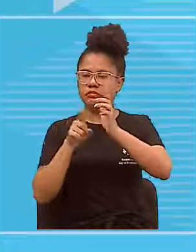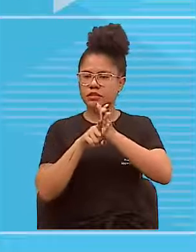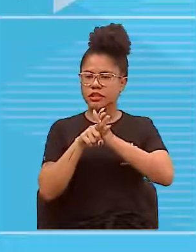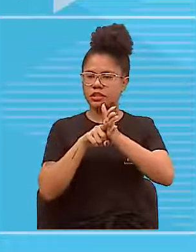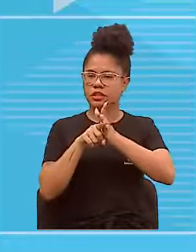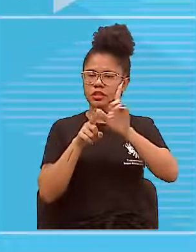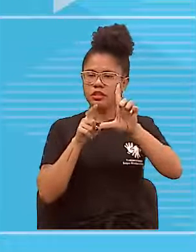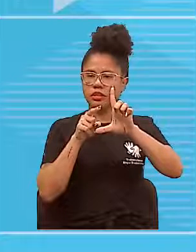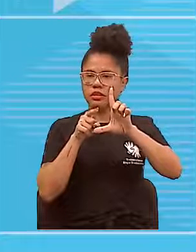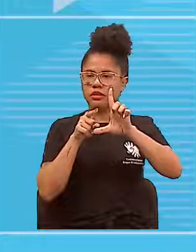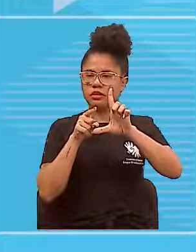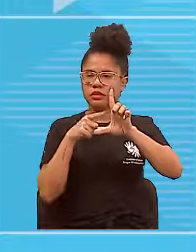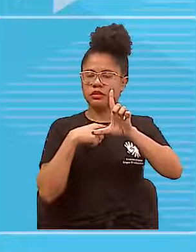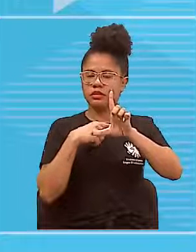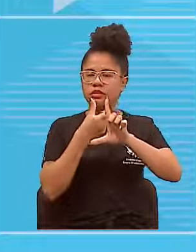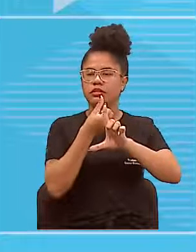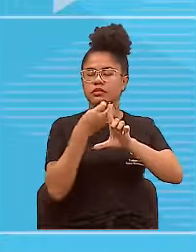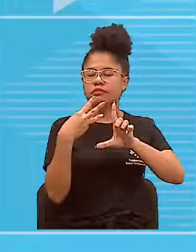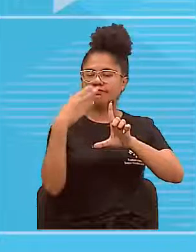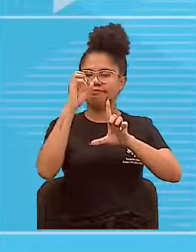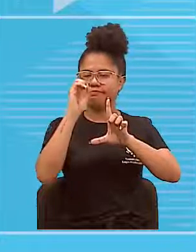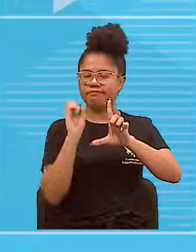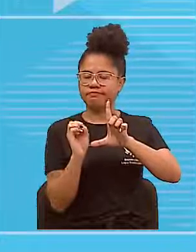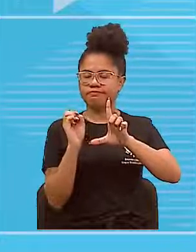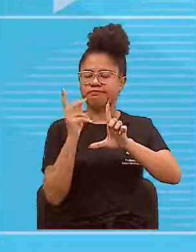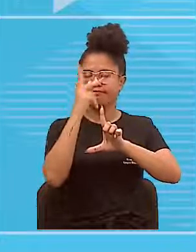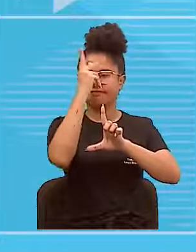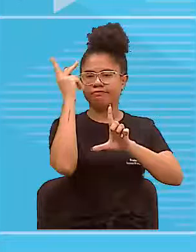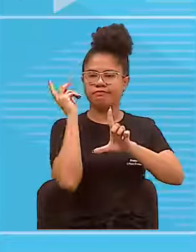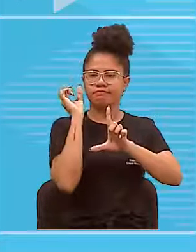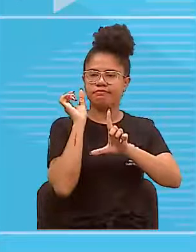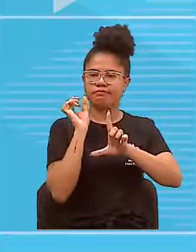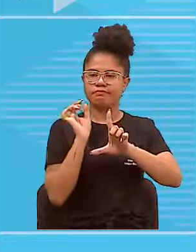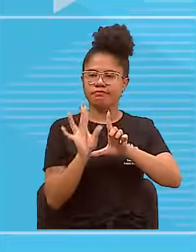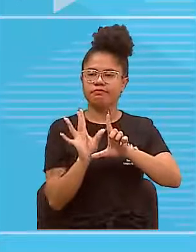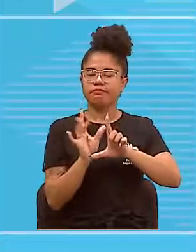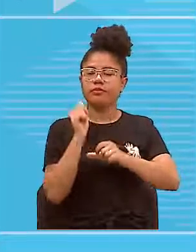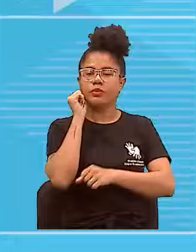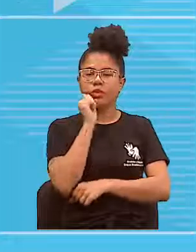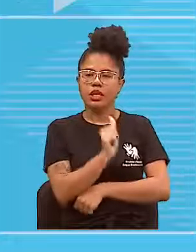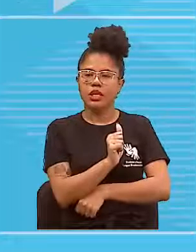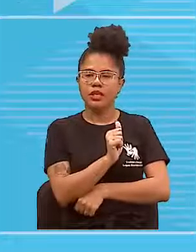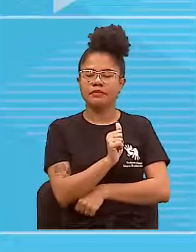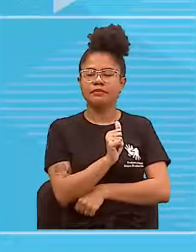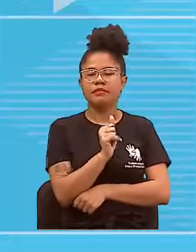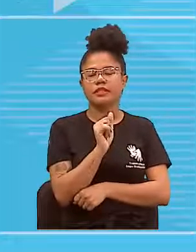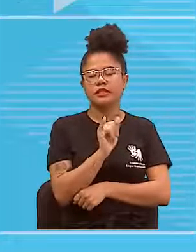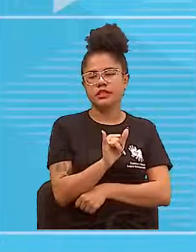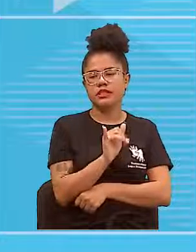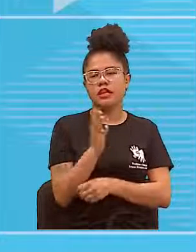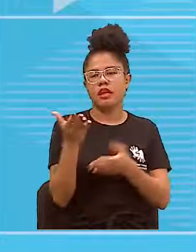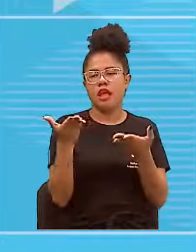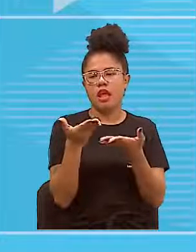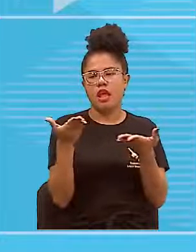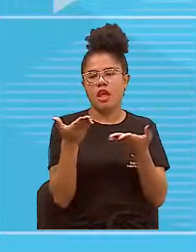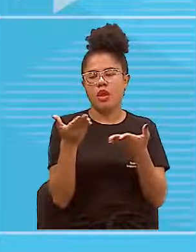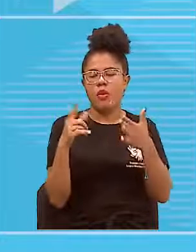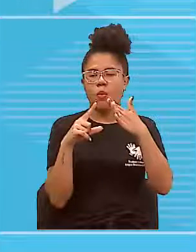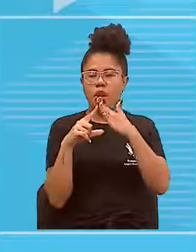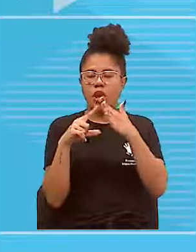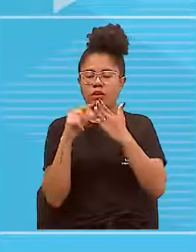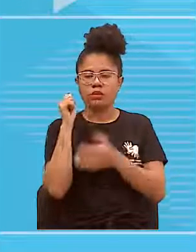tenho 63% do meu público é feminino. E se eu colocar uma loja